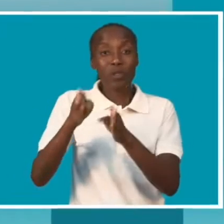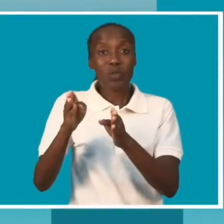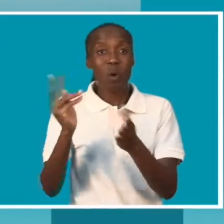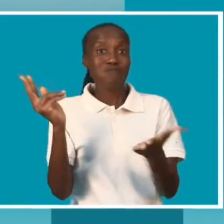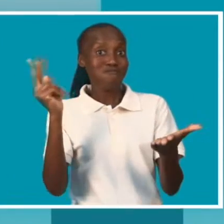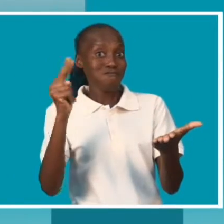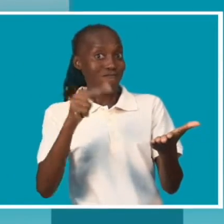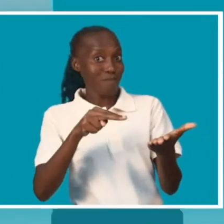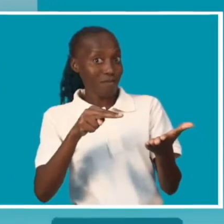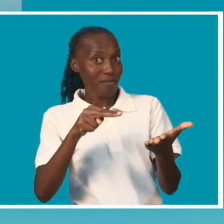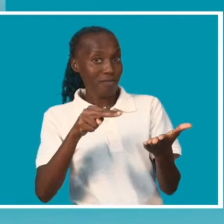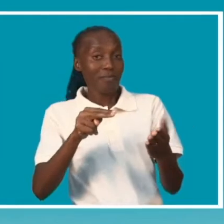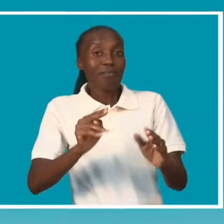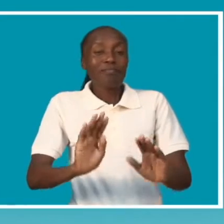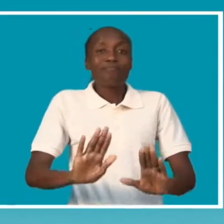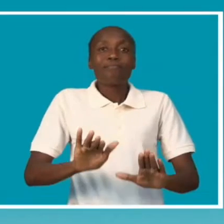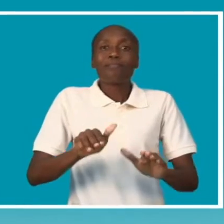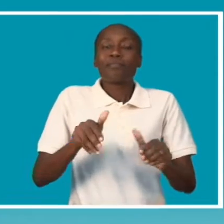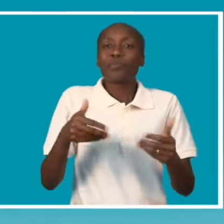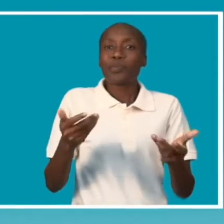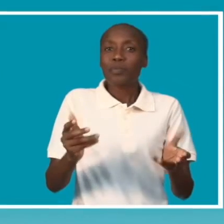apreciavam tudo.